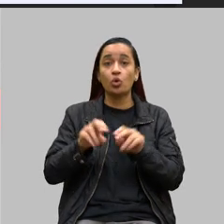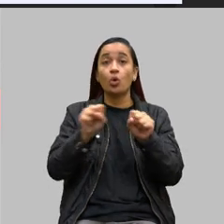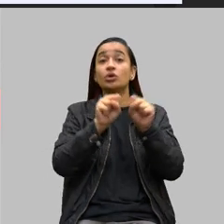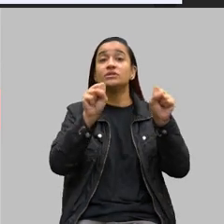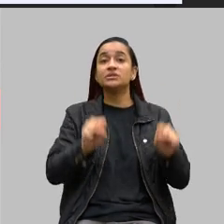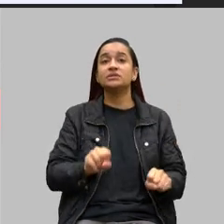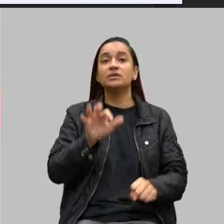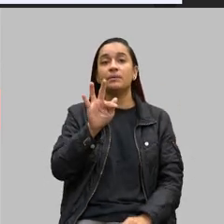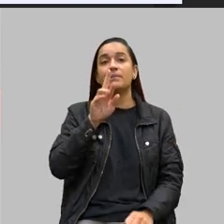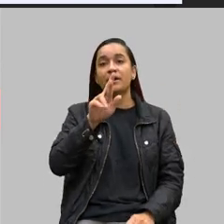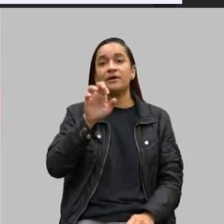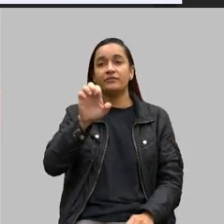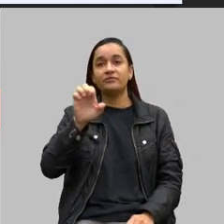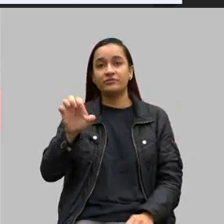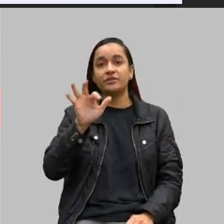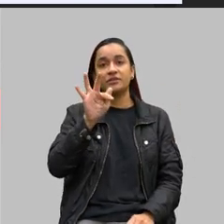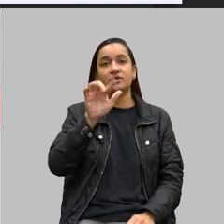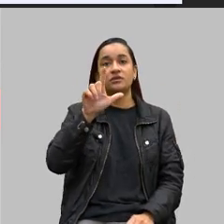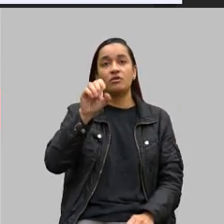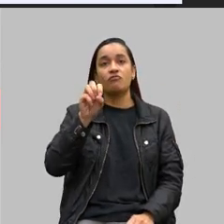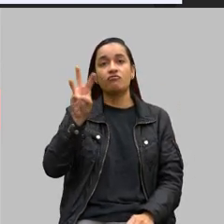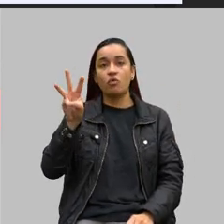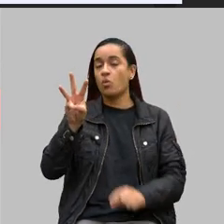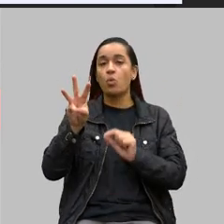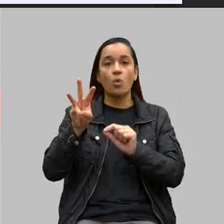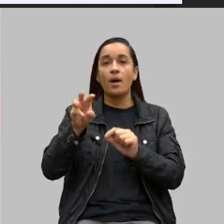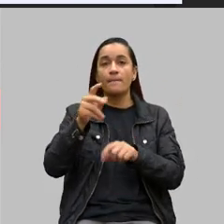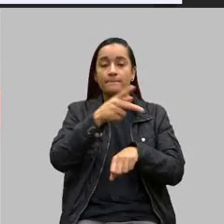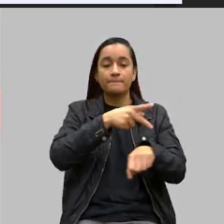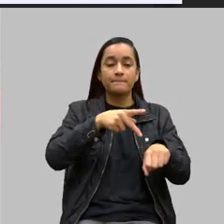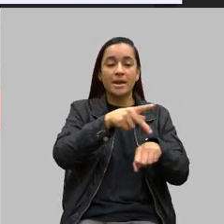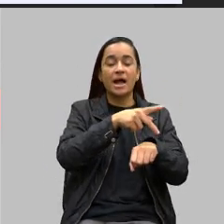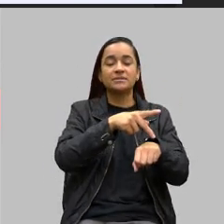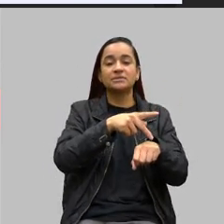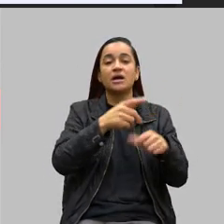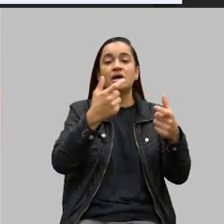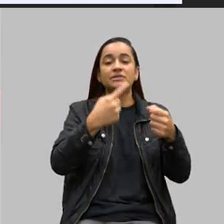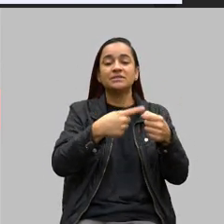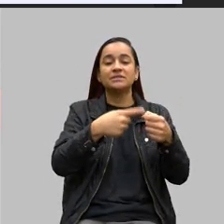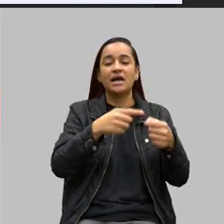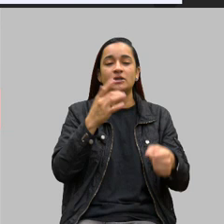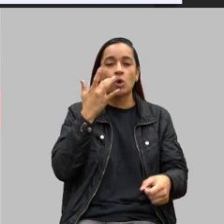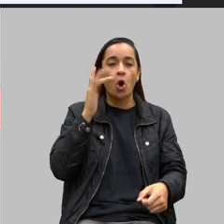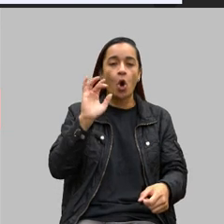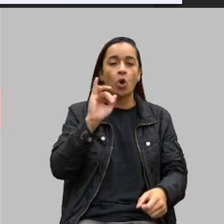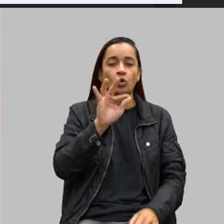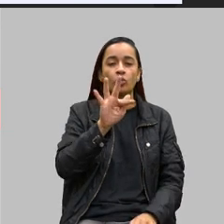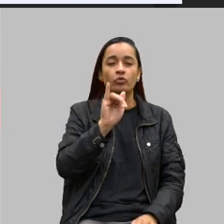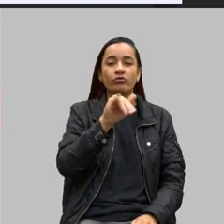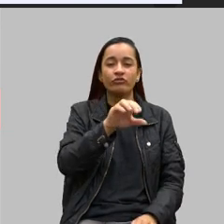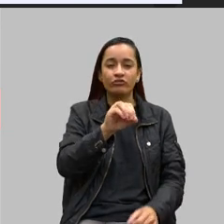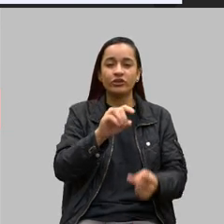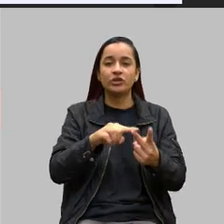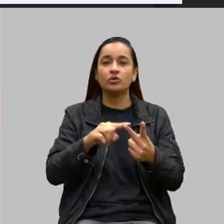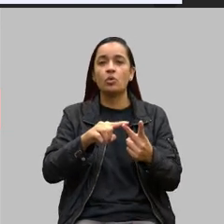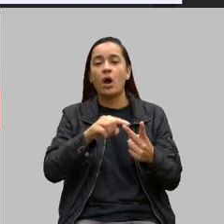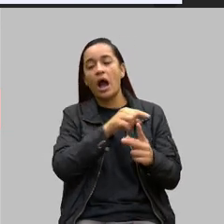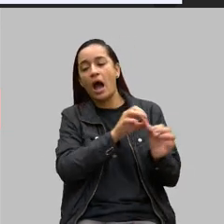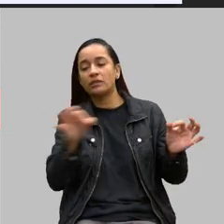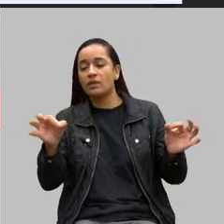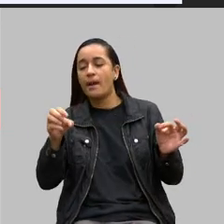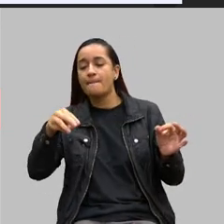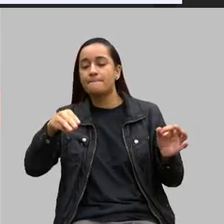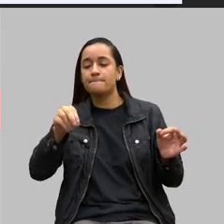experimental numa praça de pedágio que liga né Ouro Fino a Monte seão eh é o terceiro free flow do Brasil né